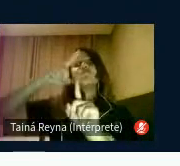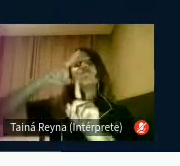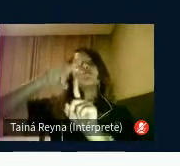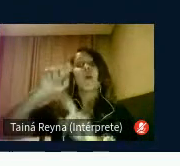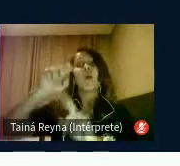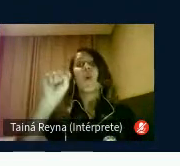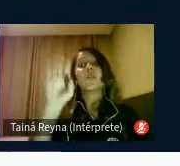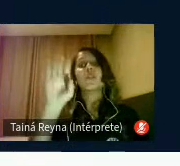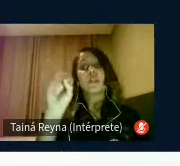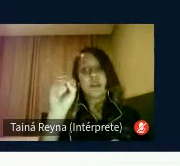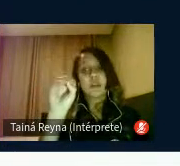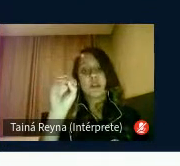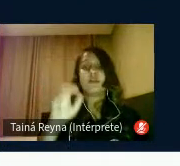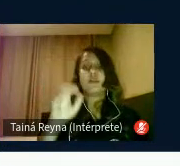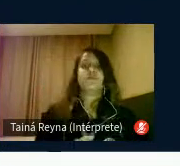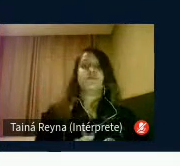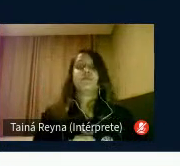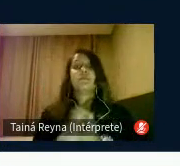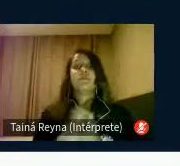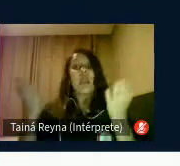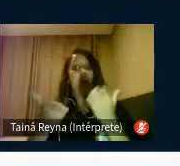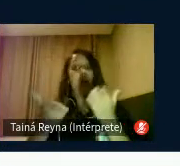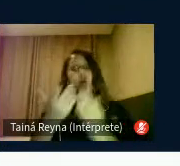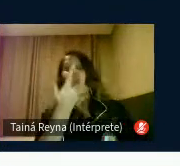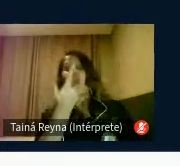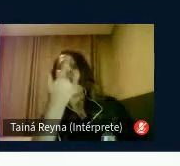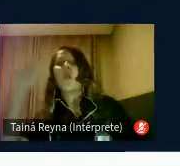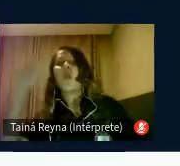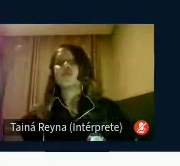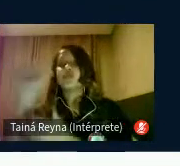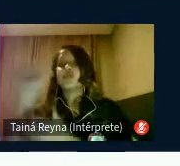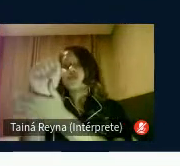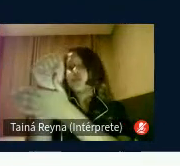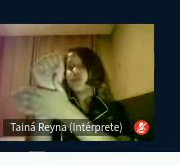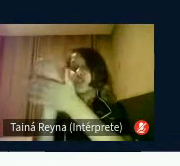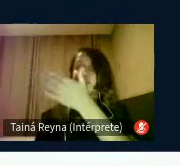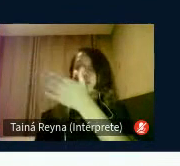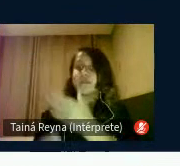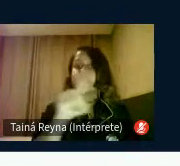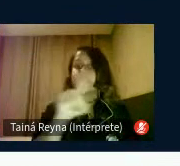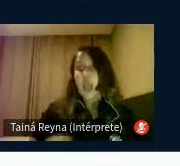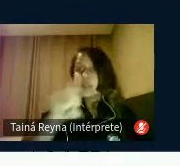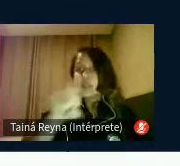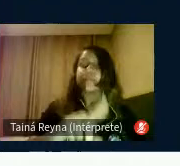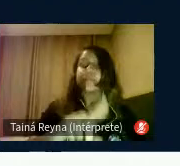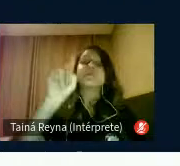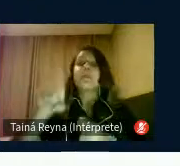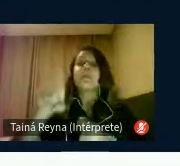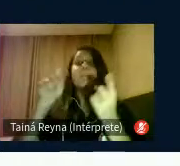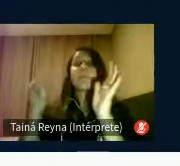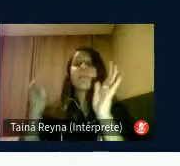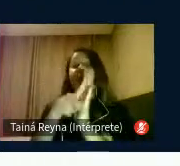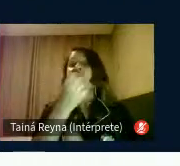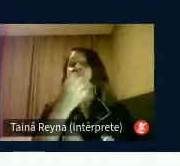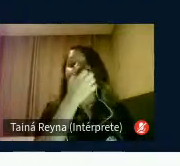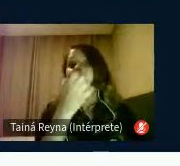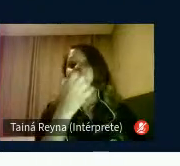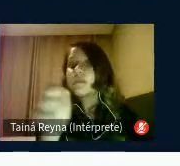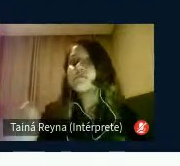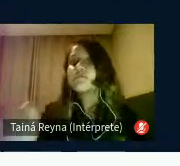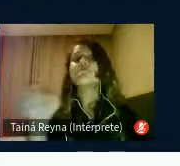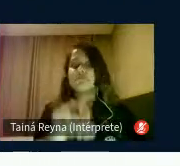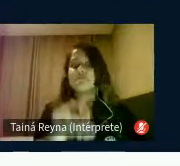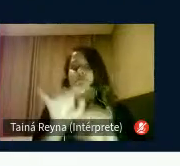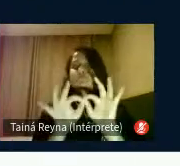Agora a gente vai resolver outra questão. Essa questão fala um pouquinho sobre a eletrônica, né? E ela é bastante longa, então uma